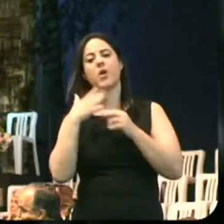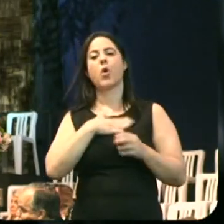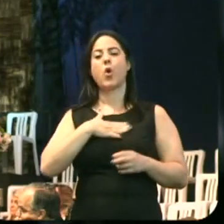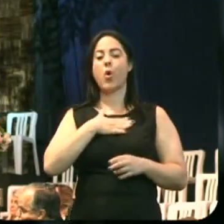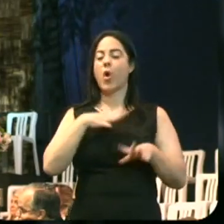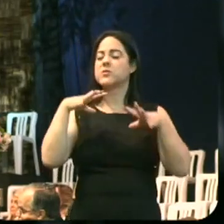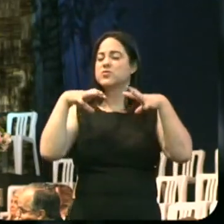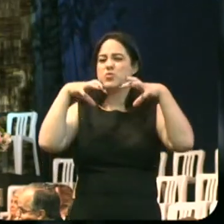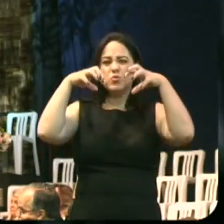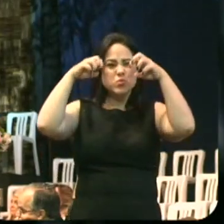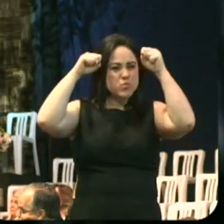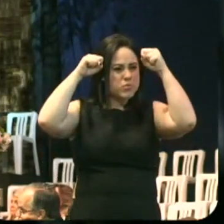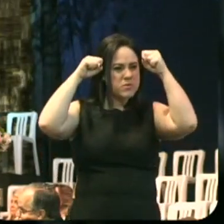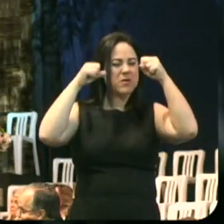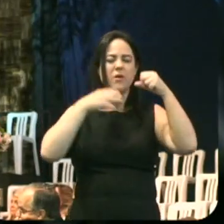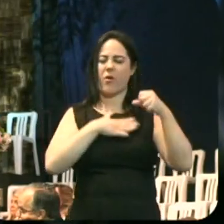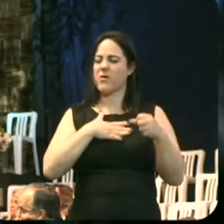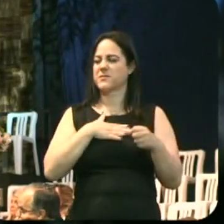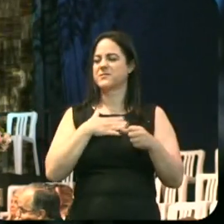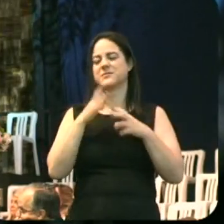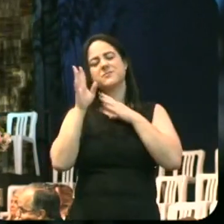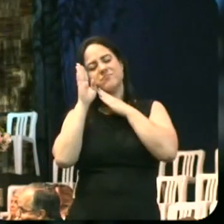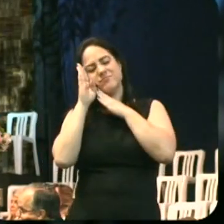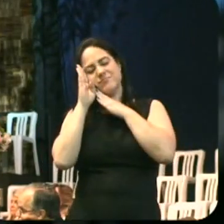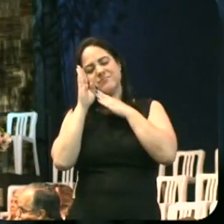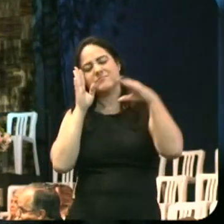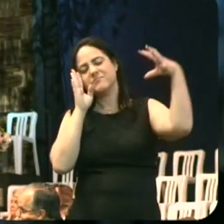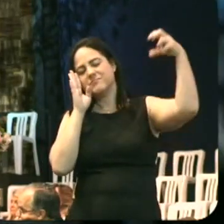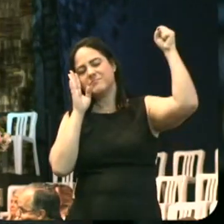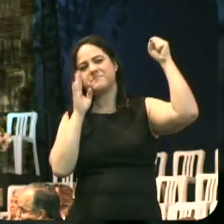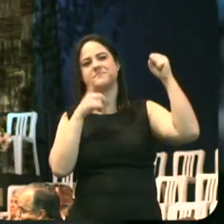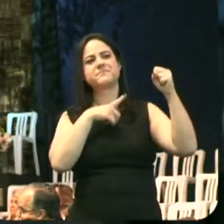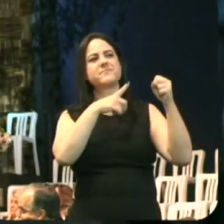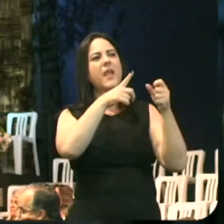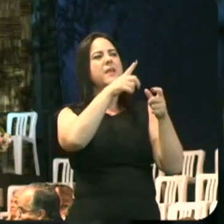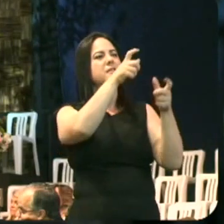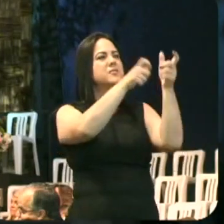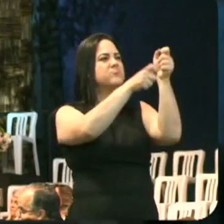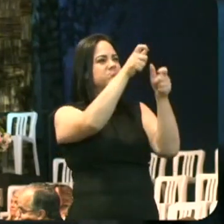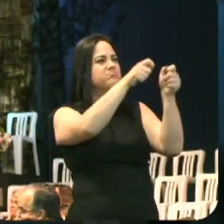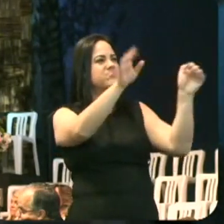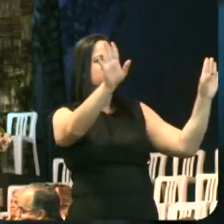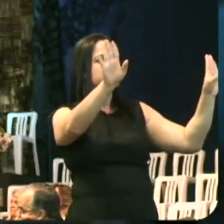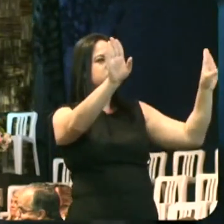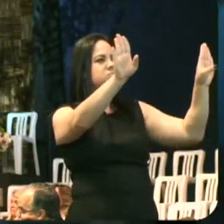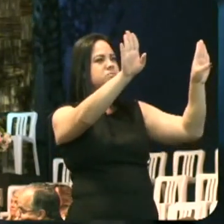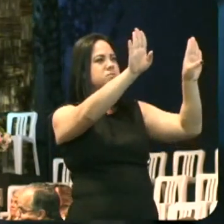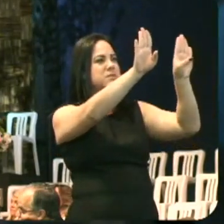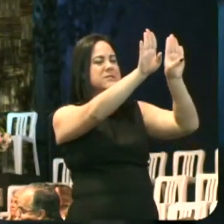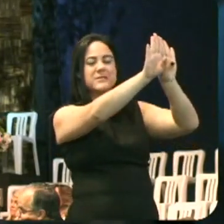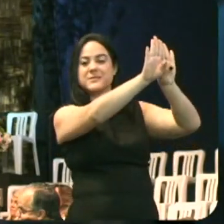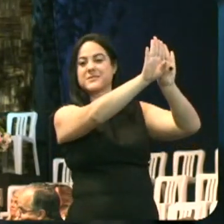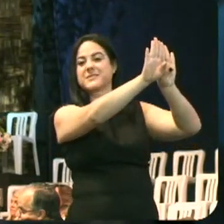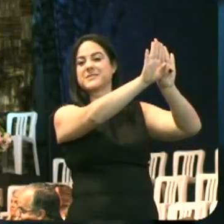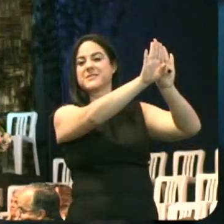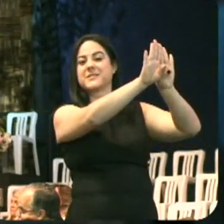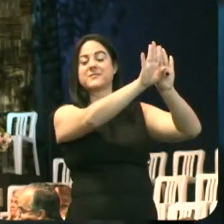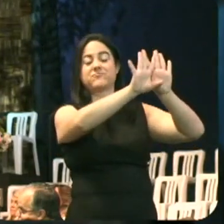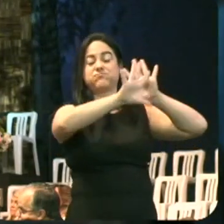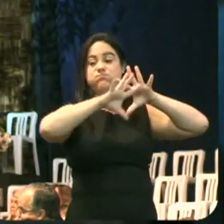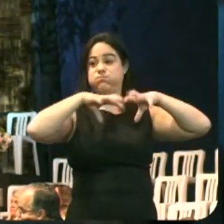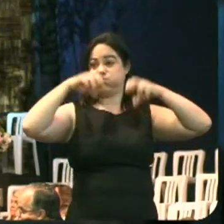no escuro, bem escuro. Então eu tenho lá uma veneziana que ela fecha assim, que fica um